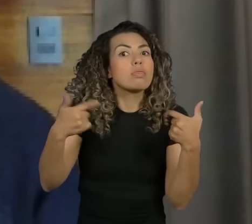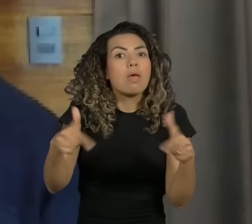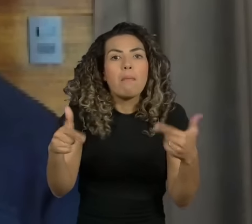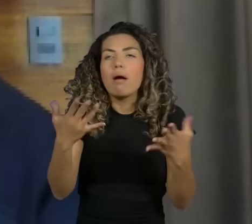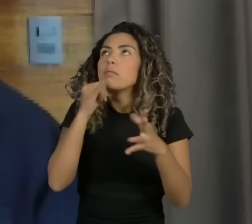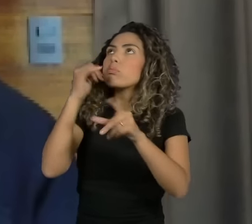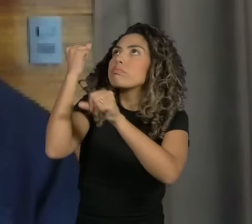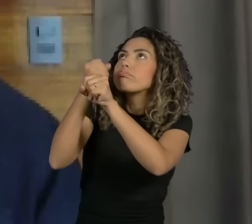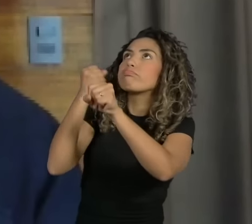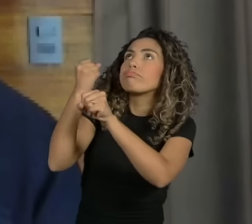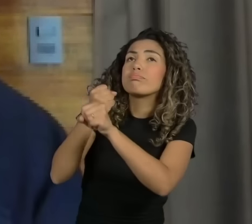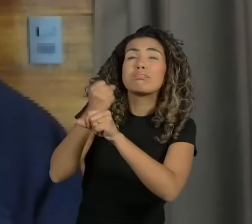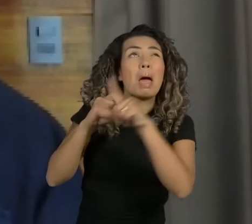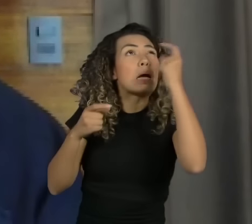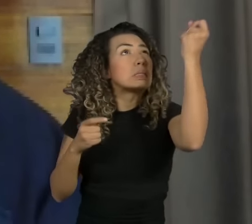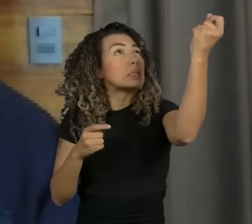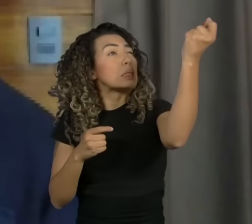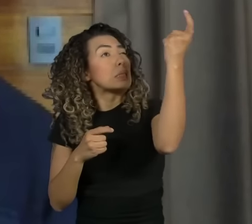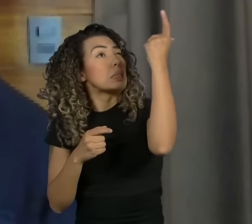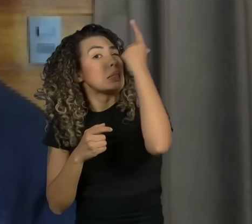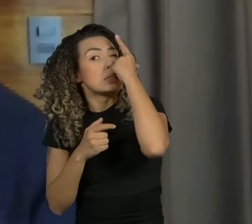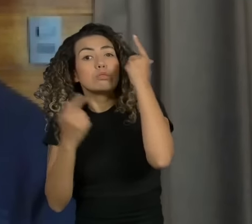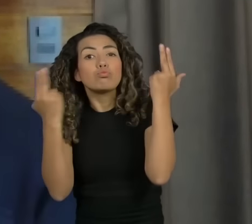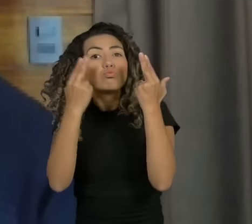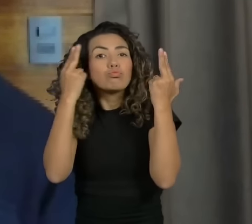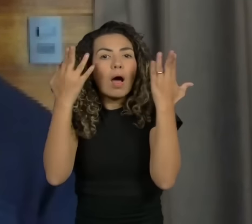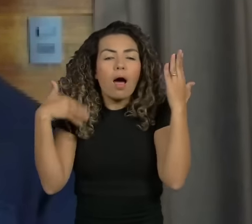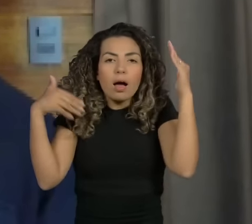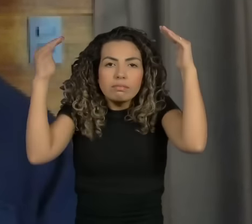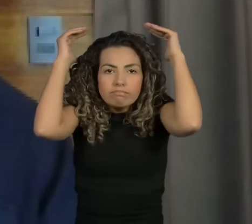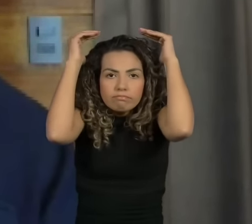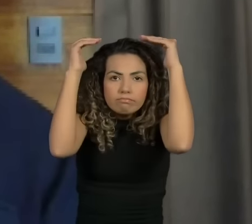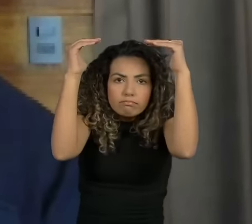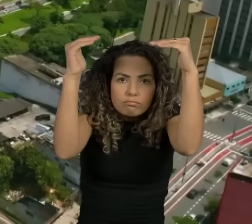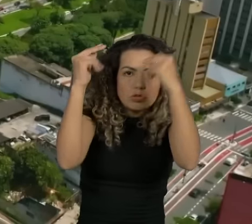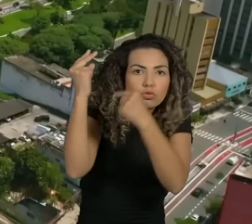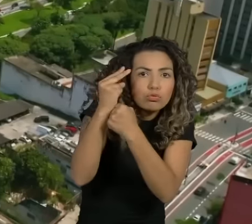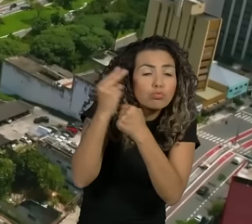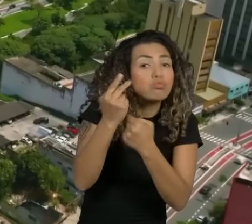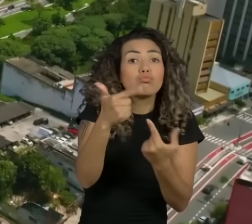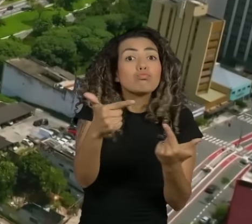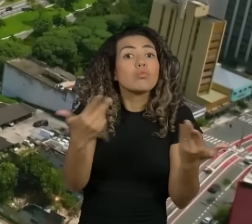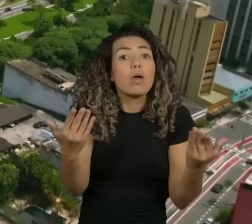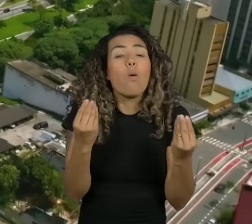na construção civil, por exemplo, e não tem como se abrigar do calor extremo.